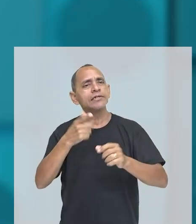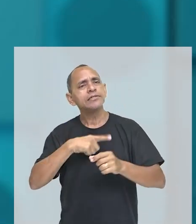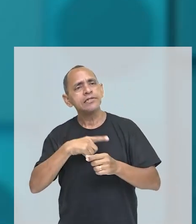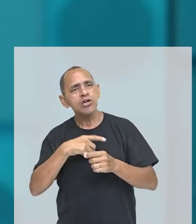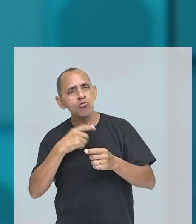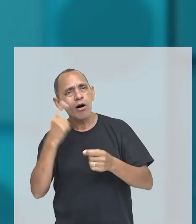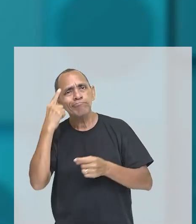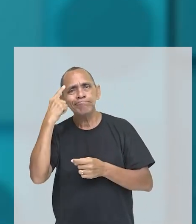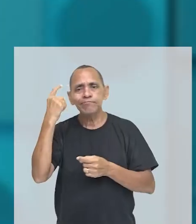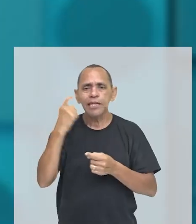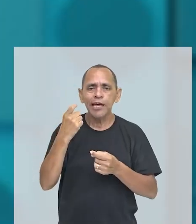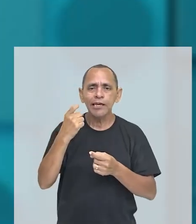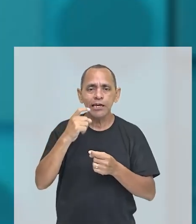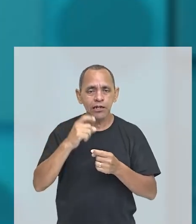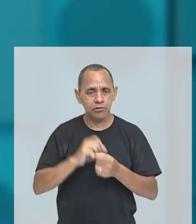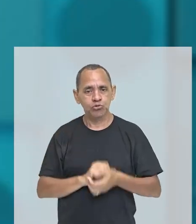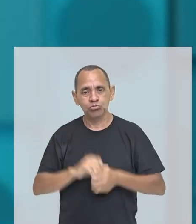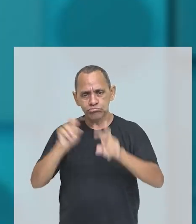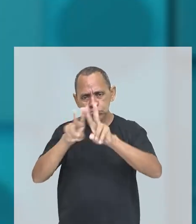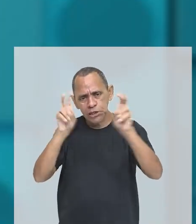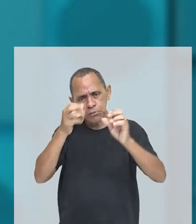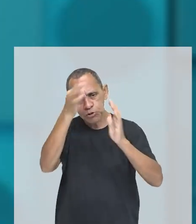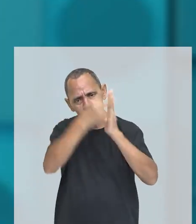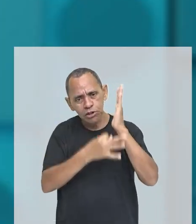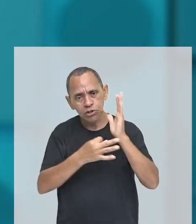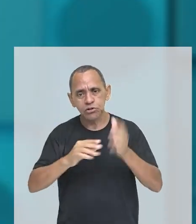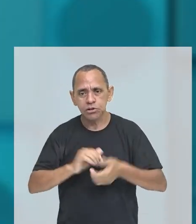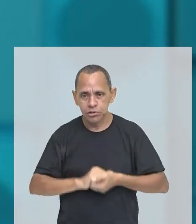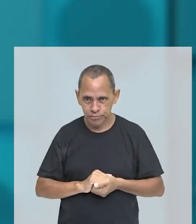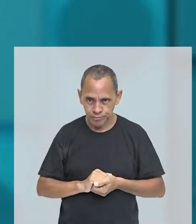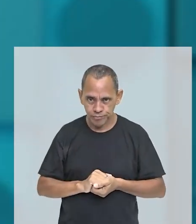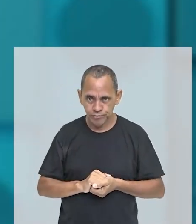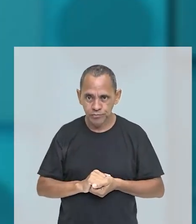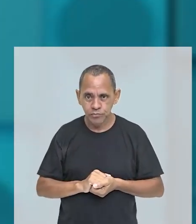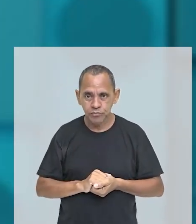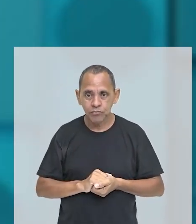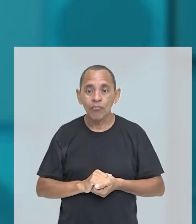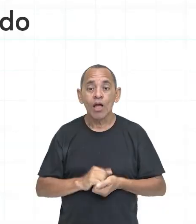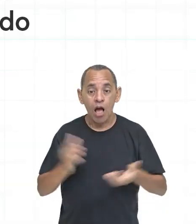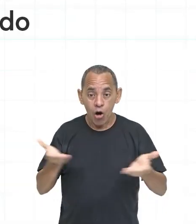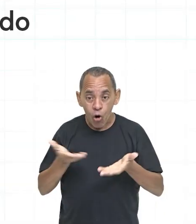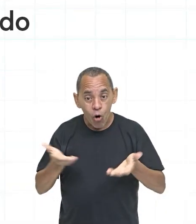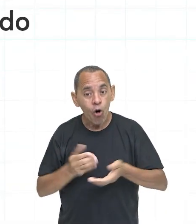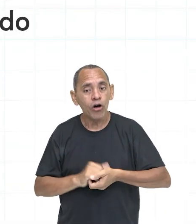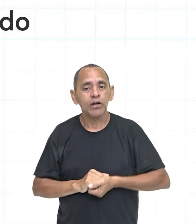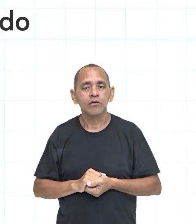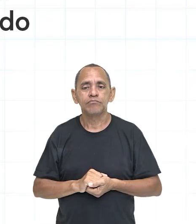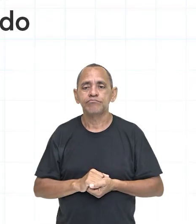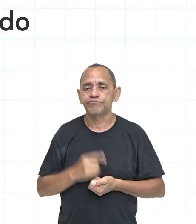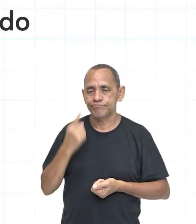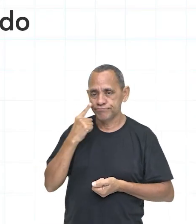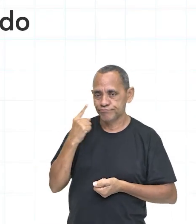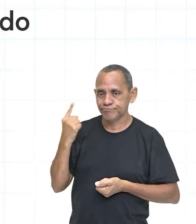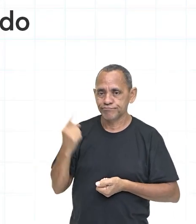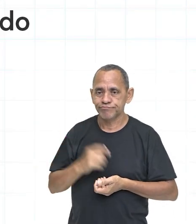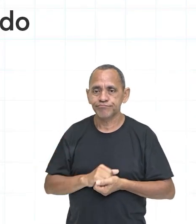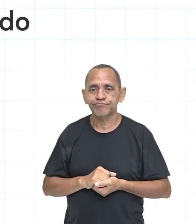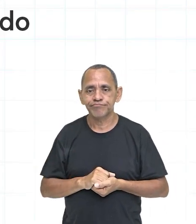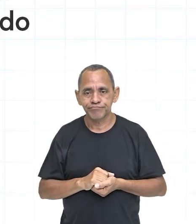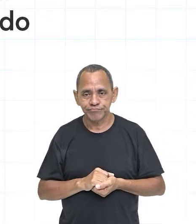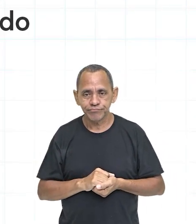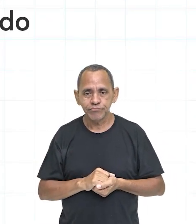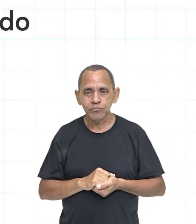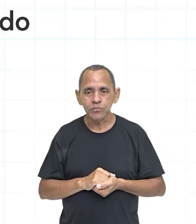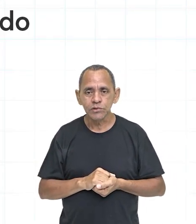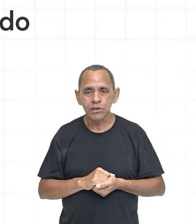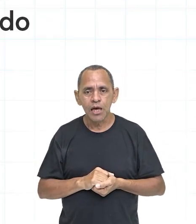se deparar com palavras que nós não conhecemos. Vamos ver a pergunta sobre o texto que nós acabamos de ler. Então, Reading